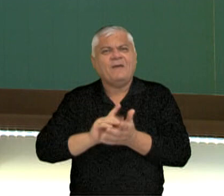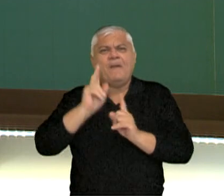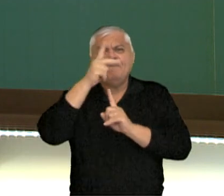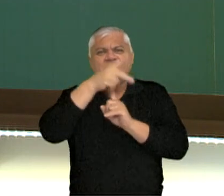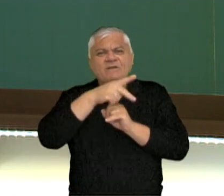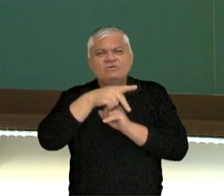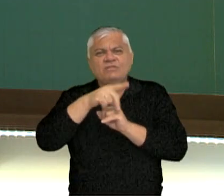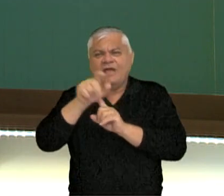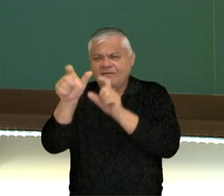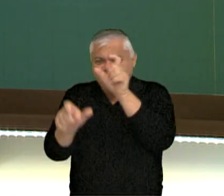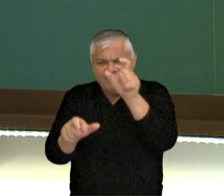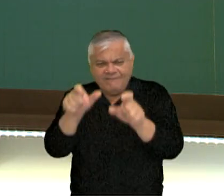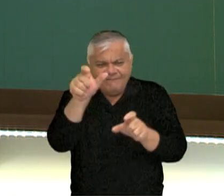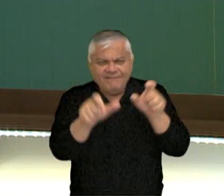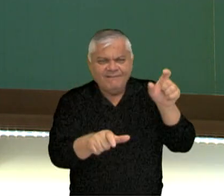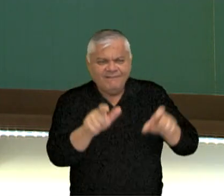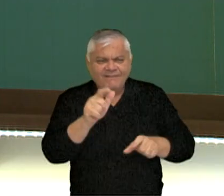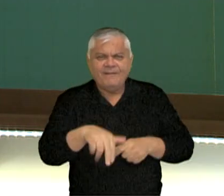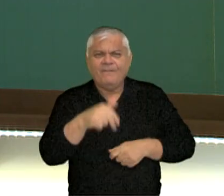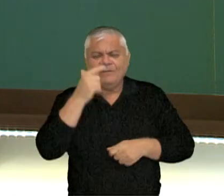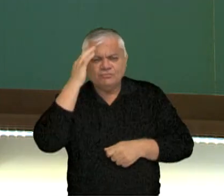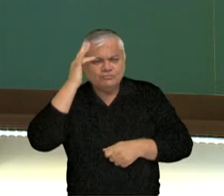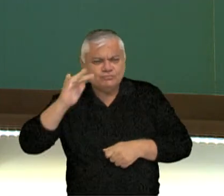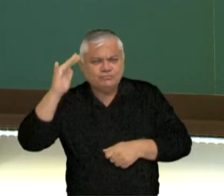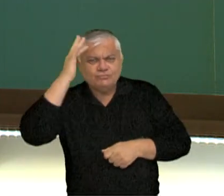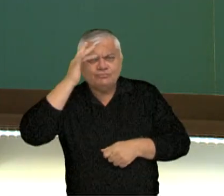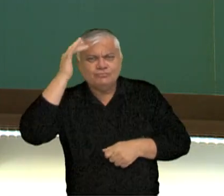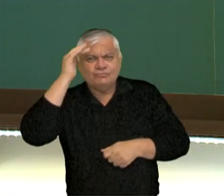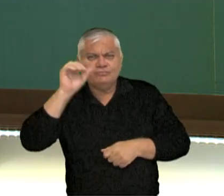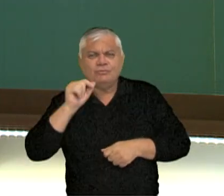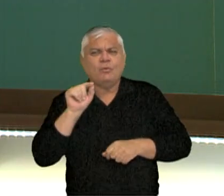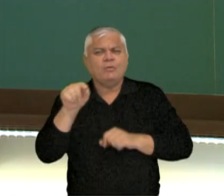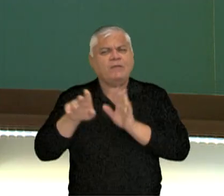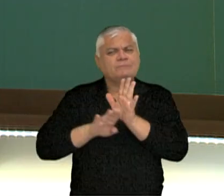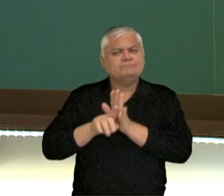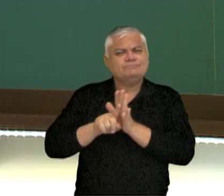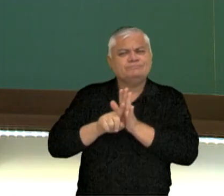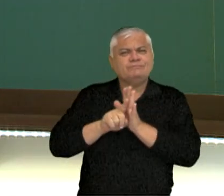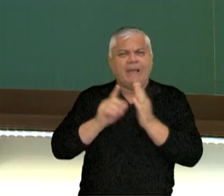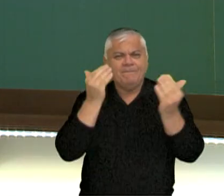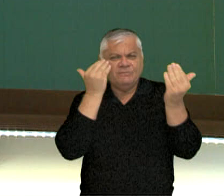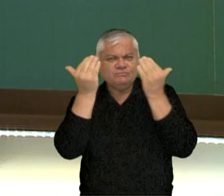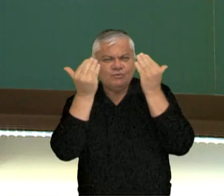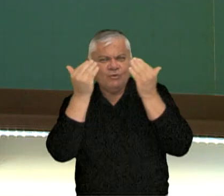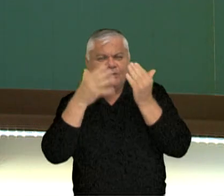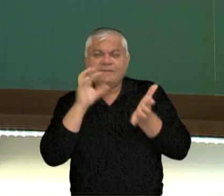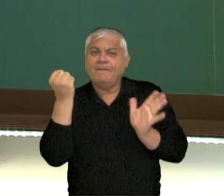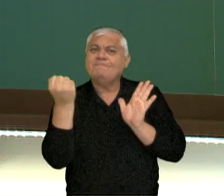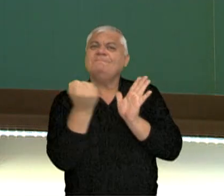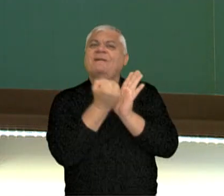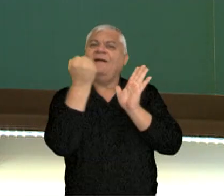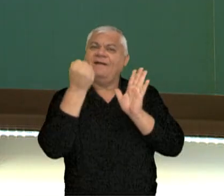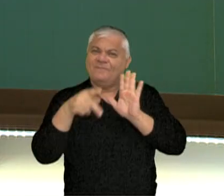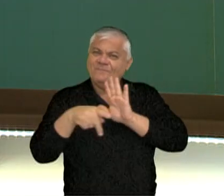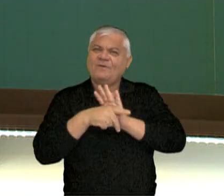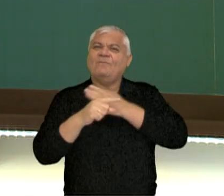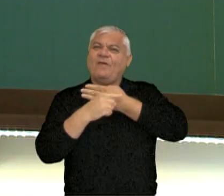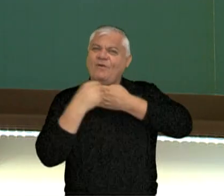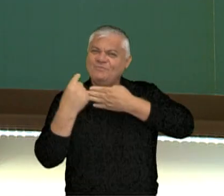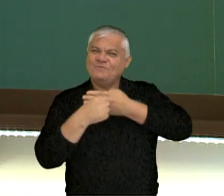personagens, o que a personagem está pensando, aquela análise psicológica, é uma marca registrada